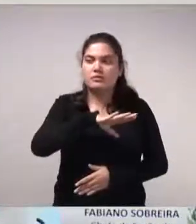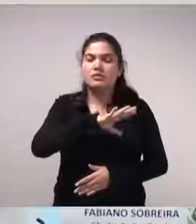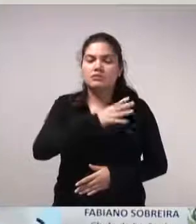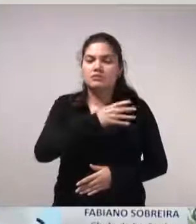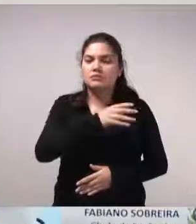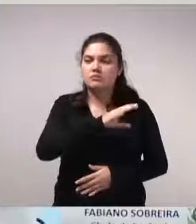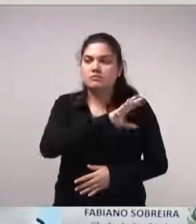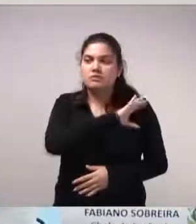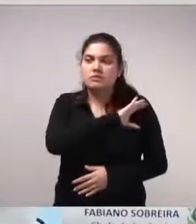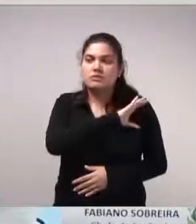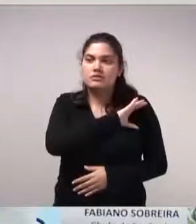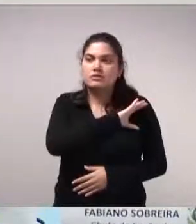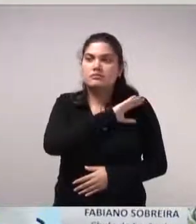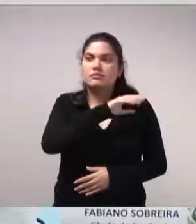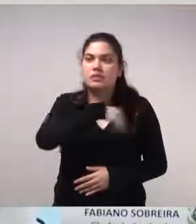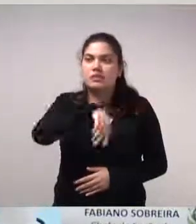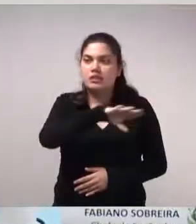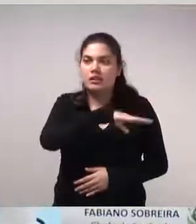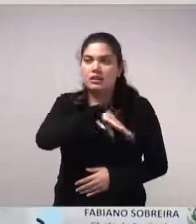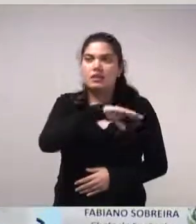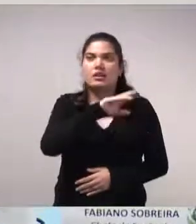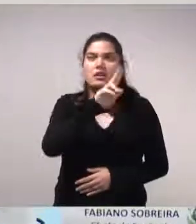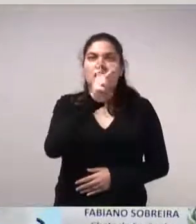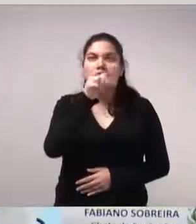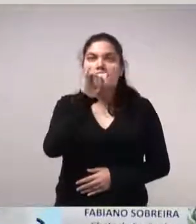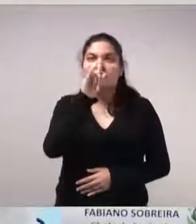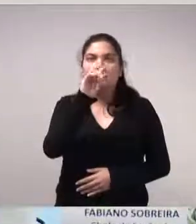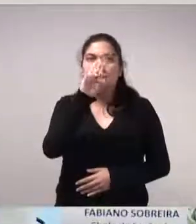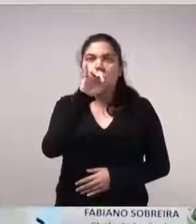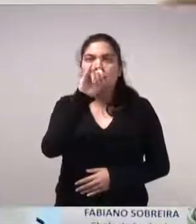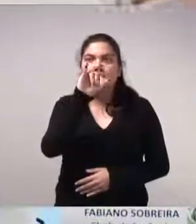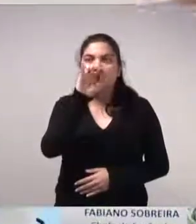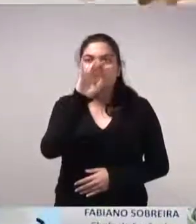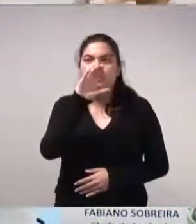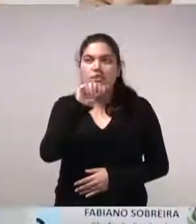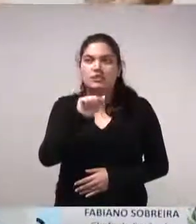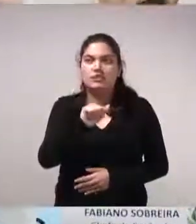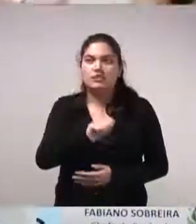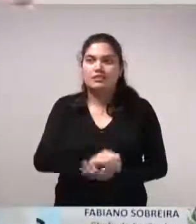engenharia civil, especialmente na área de hidráulica. Certo?